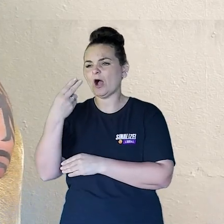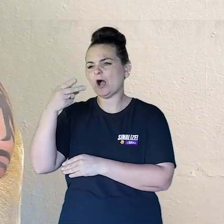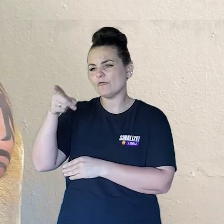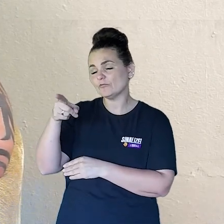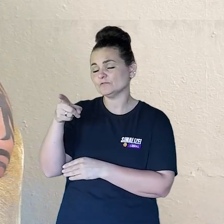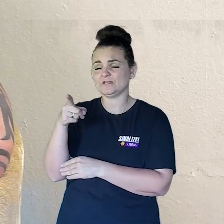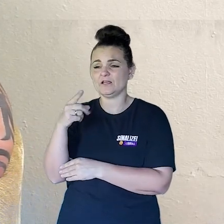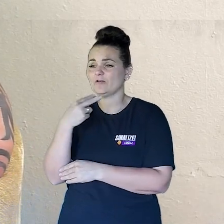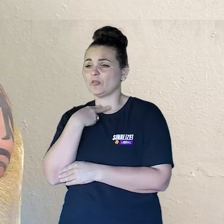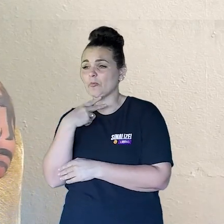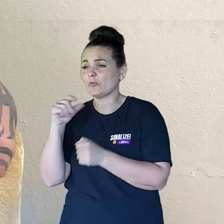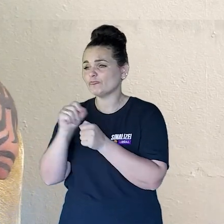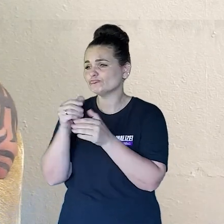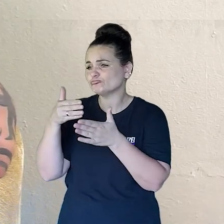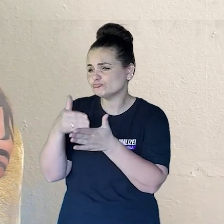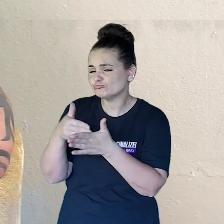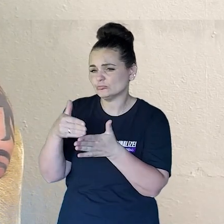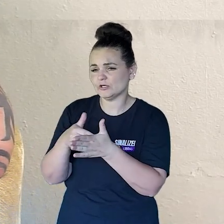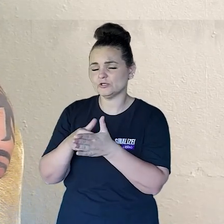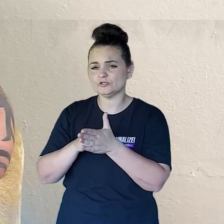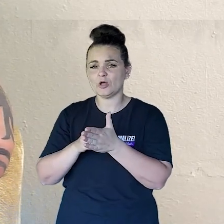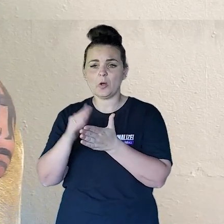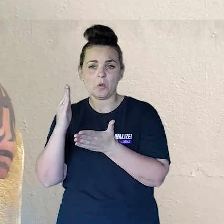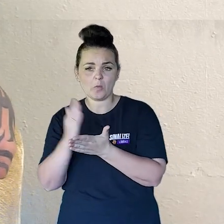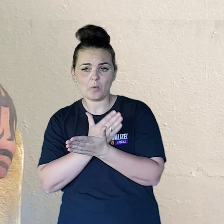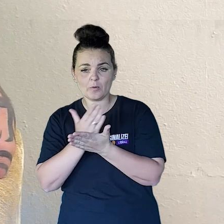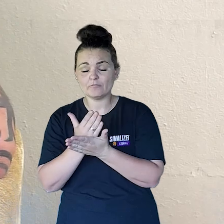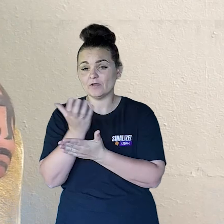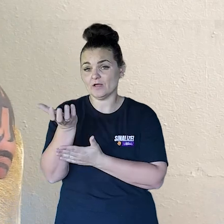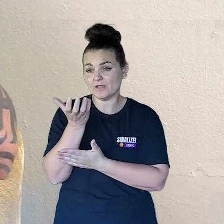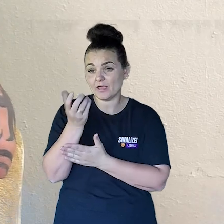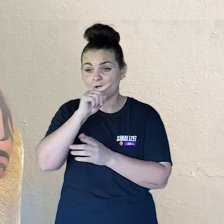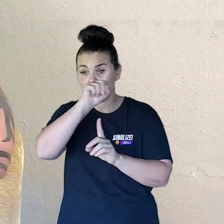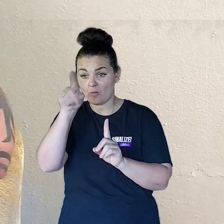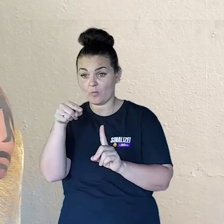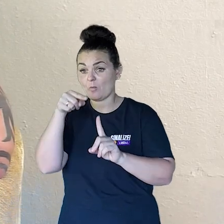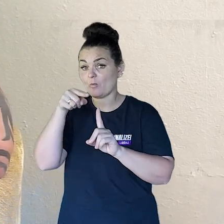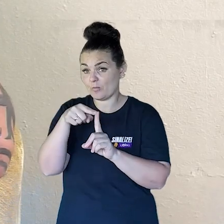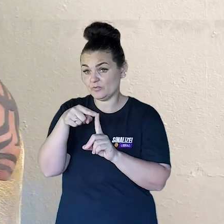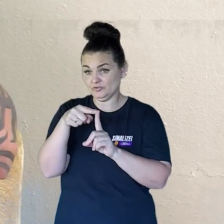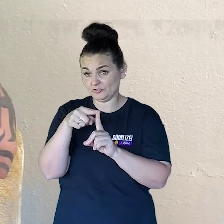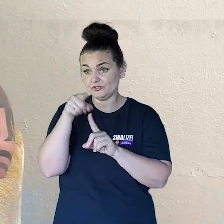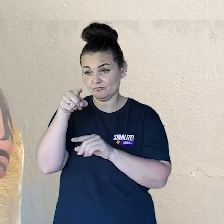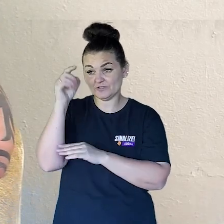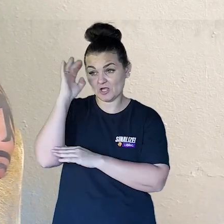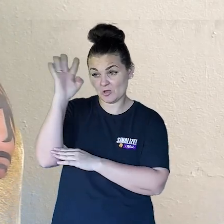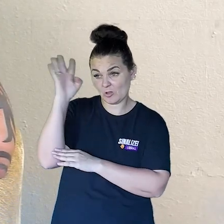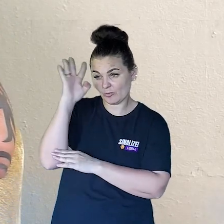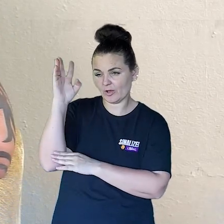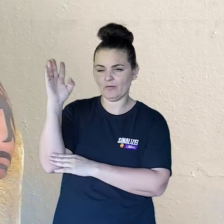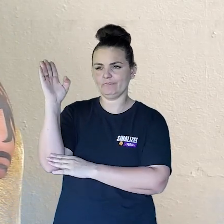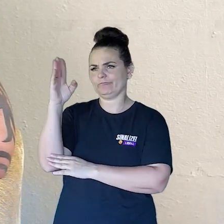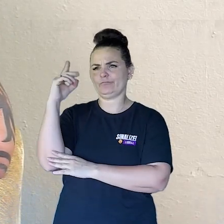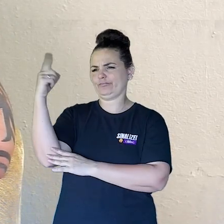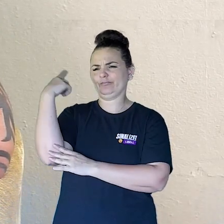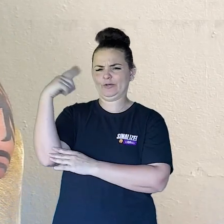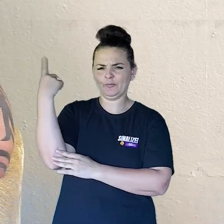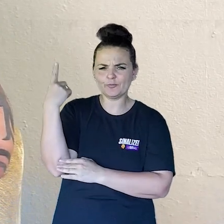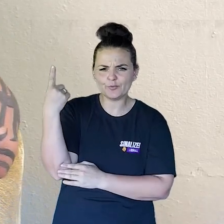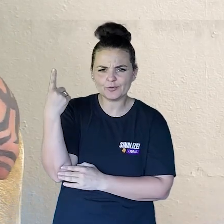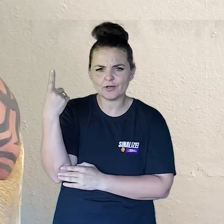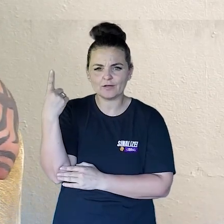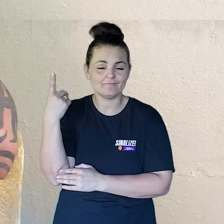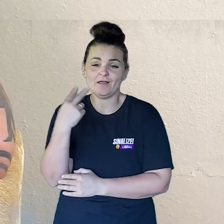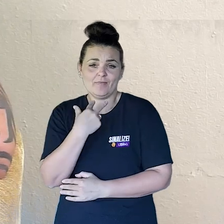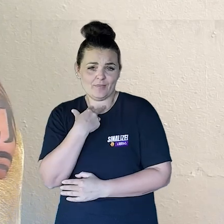vocês que aquilo que tu está buscando, o seu objetivo, é um sonho, é uma loucura.